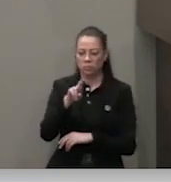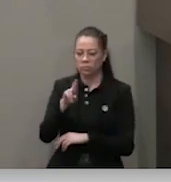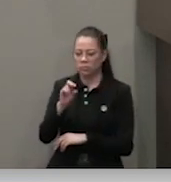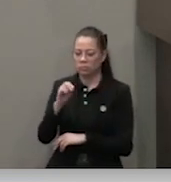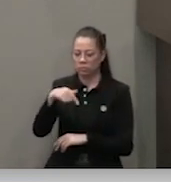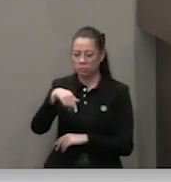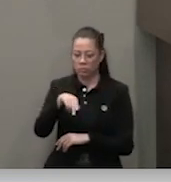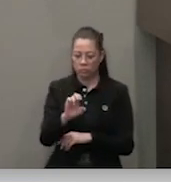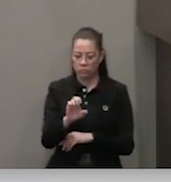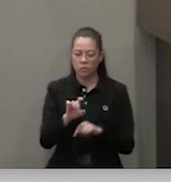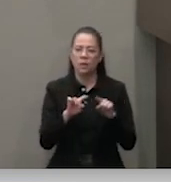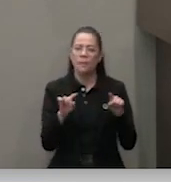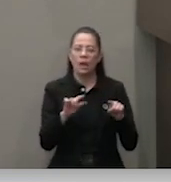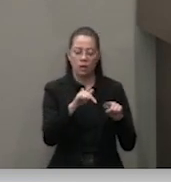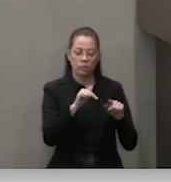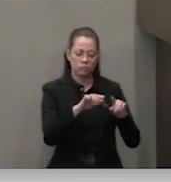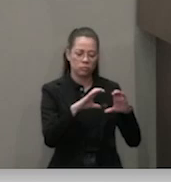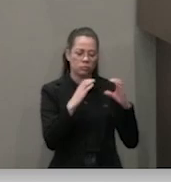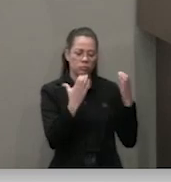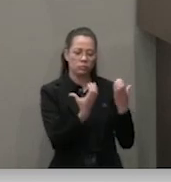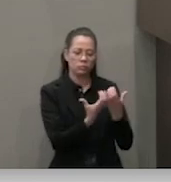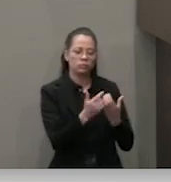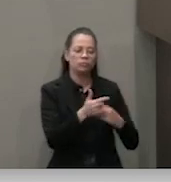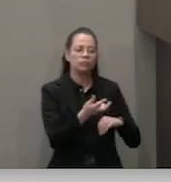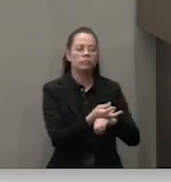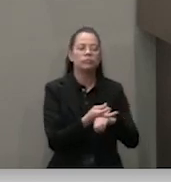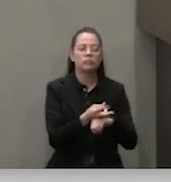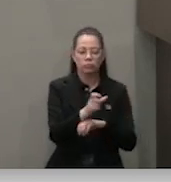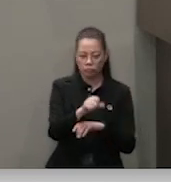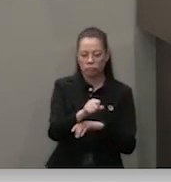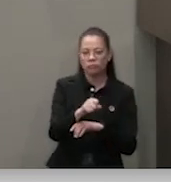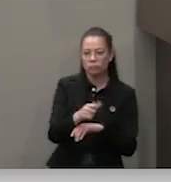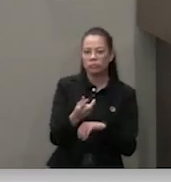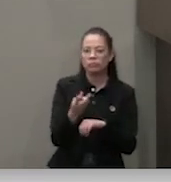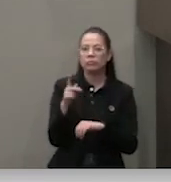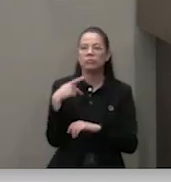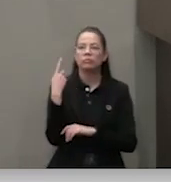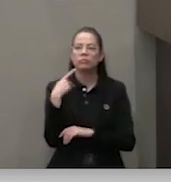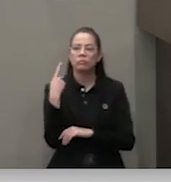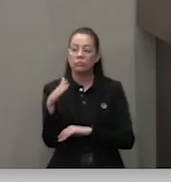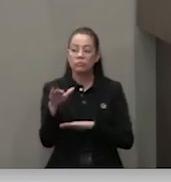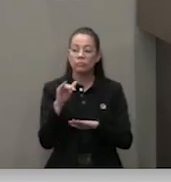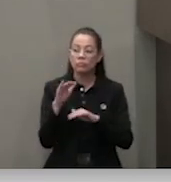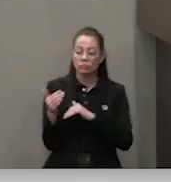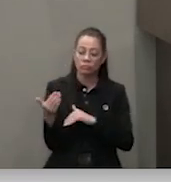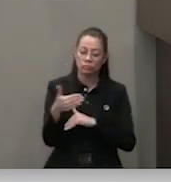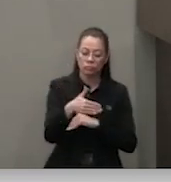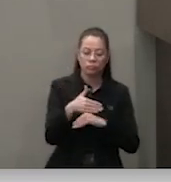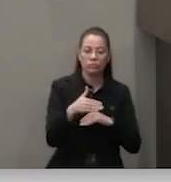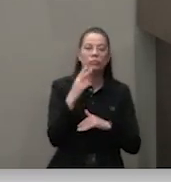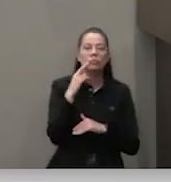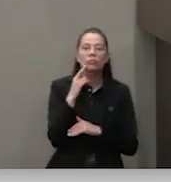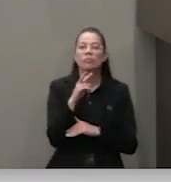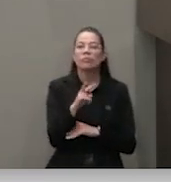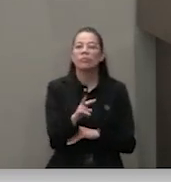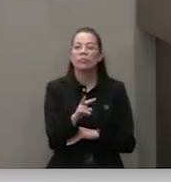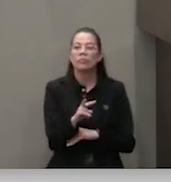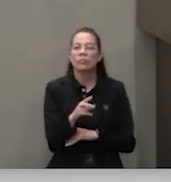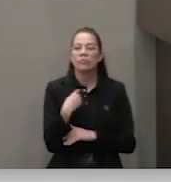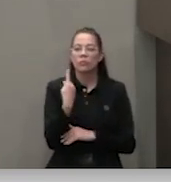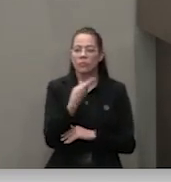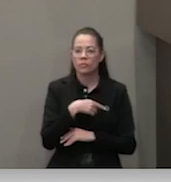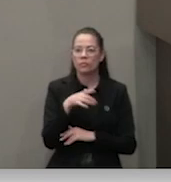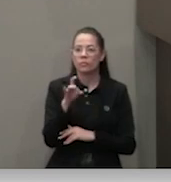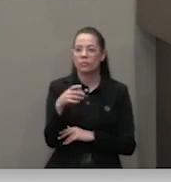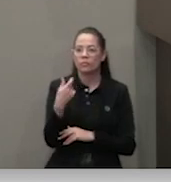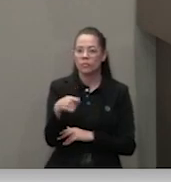José mas aquela comunidade Lá me procurou Vereador vem até a comunidade aqui que você vai ver que Nós só